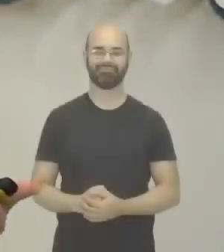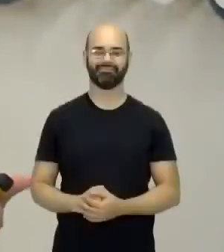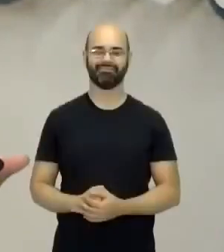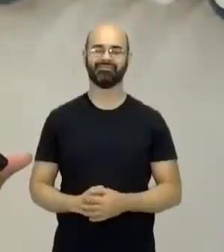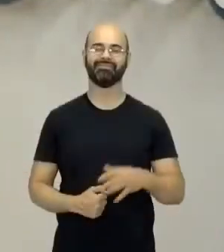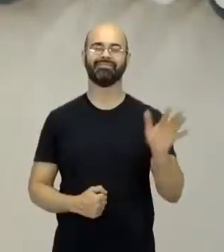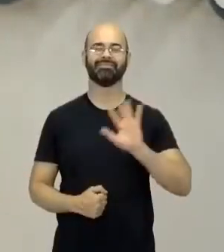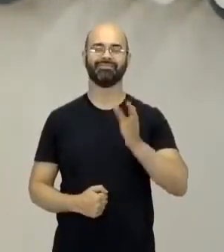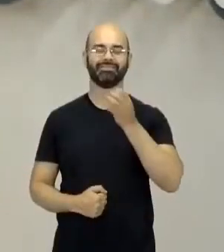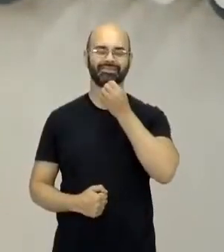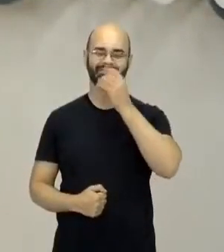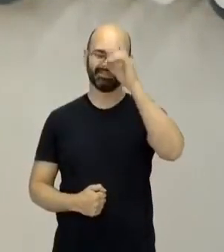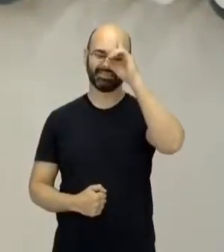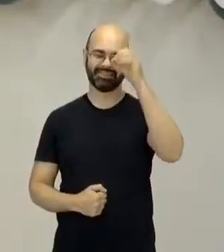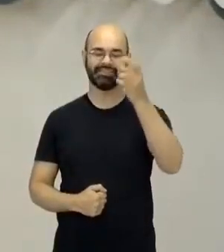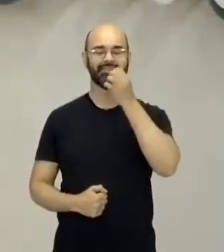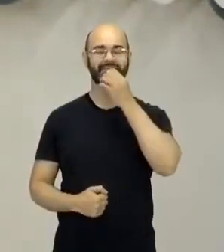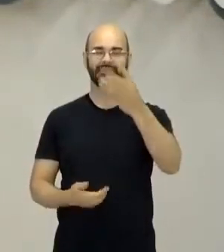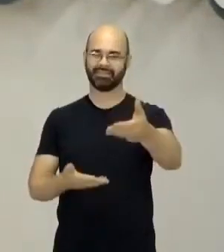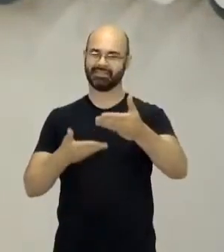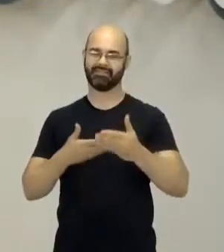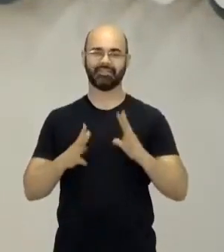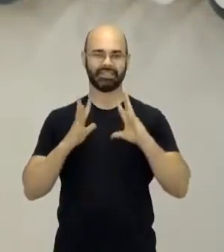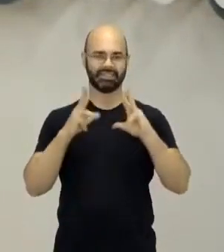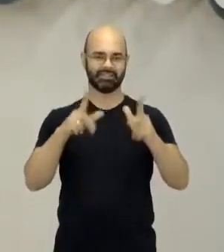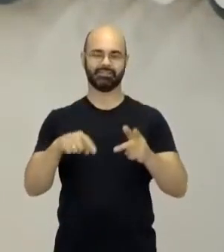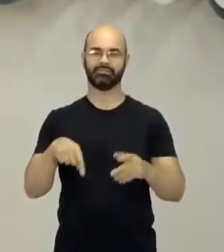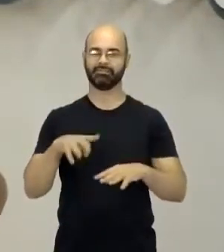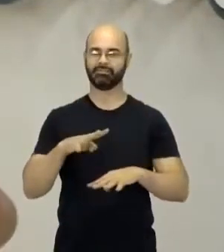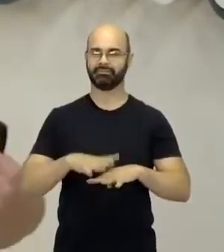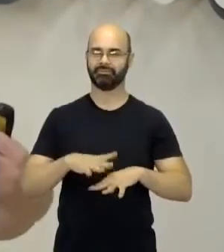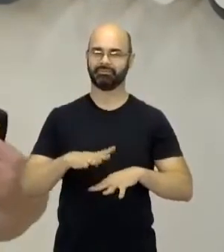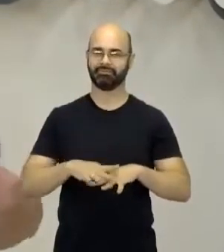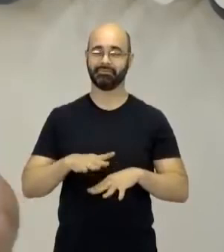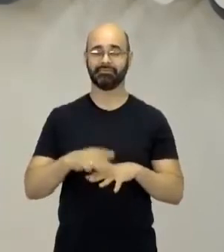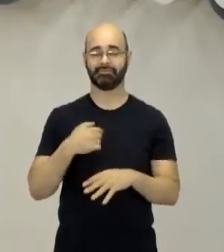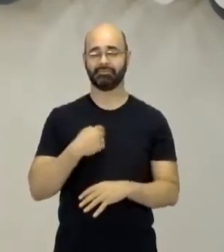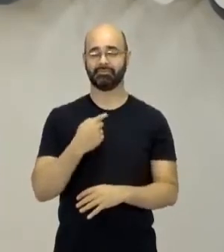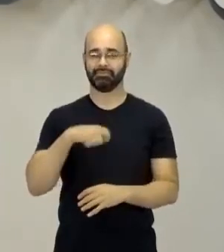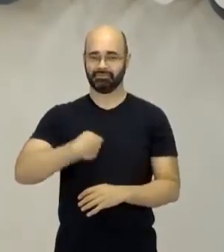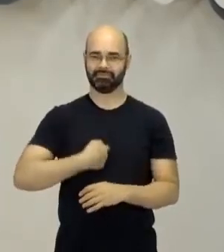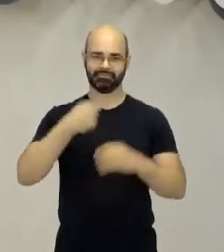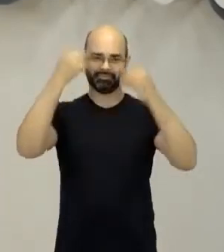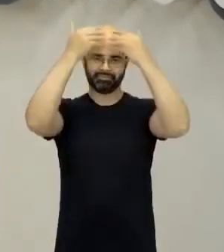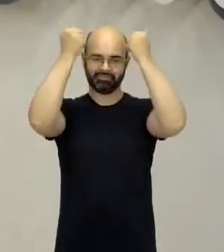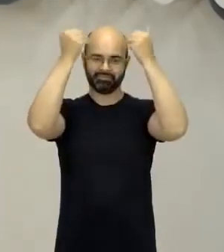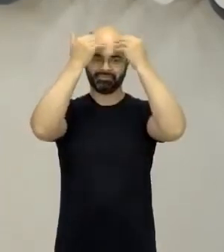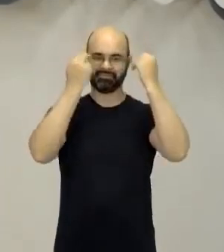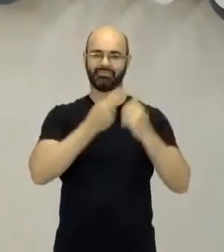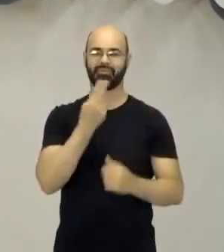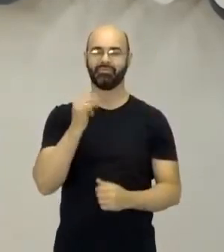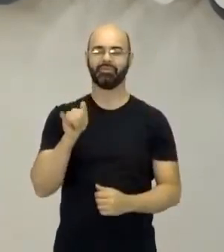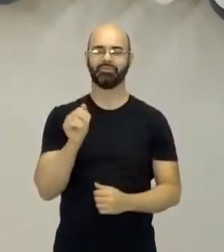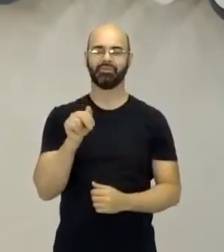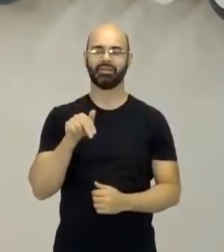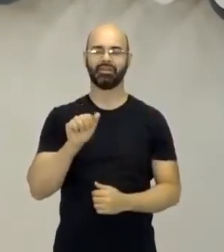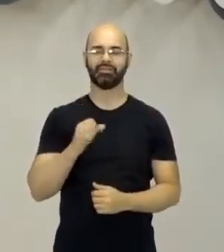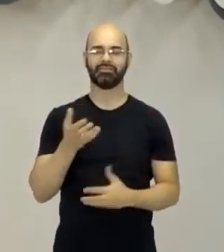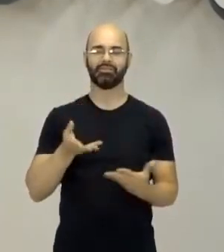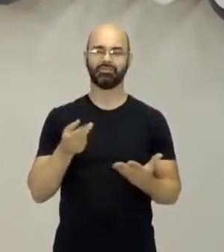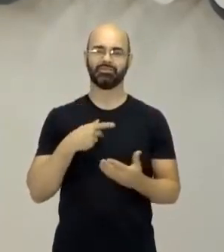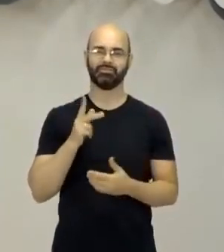Olá, bom dia! Sejam todos bem-vindos para mais uma aula de matemática. Meu nome é Jonas, vou ser o professor de vocês aqui hoje. Hoje nós vamos